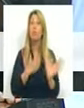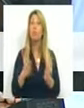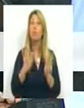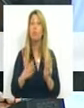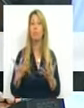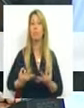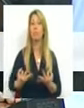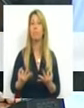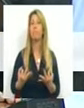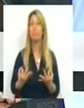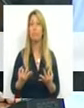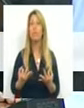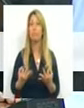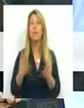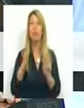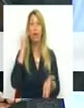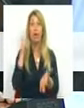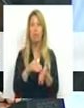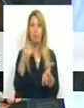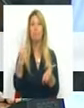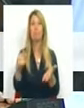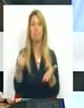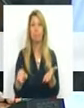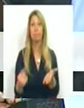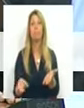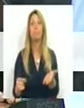estava, digamos que, já com resultados